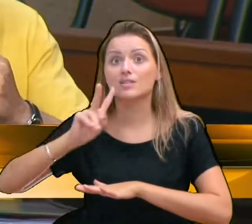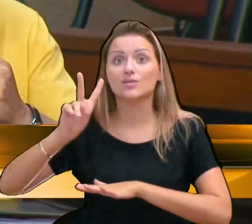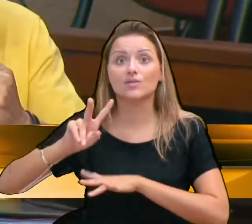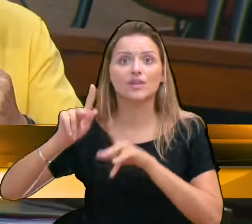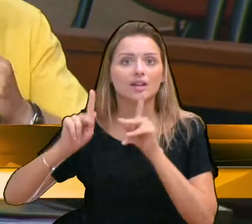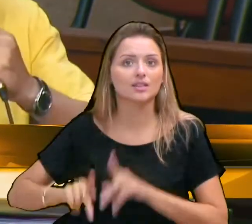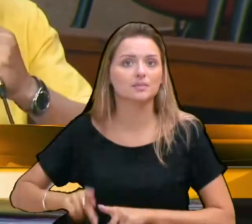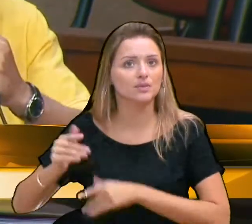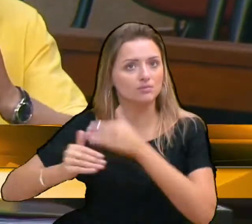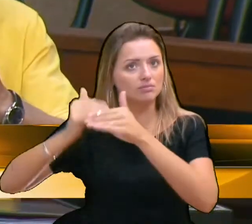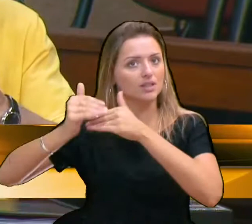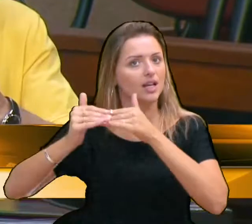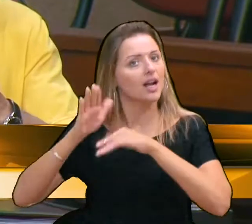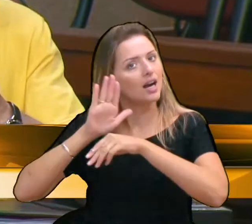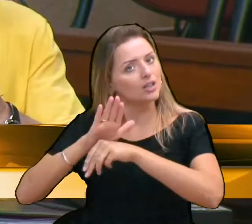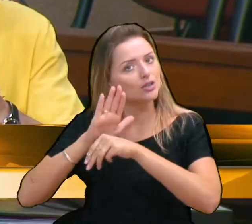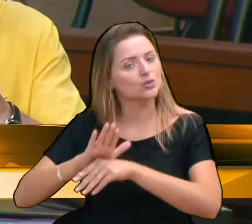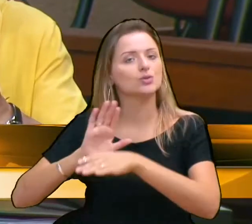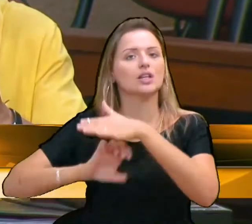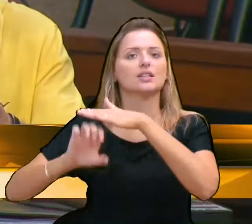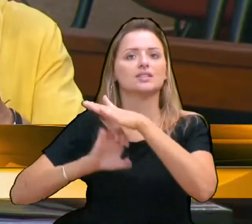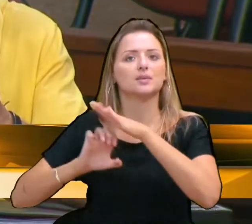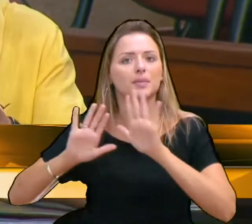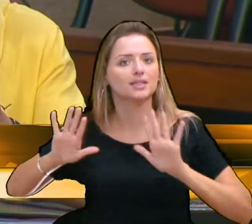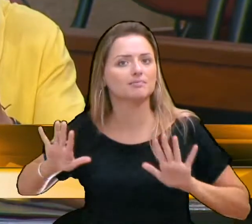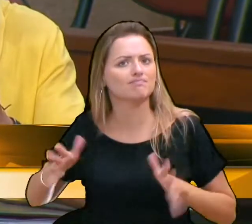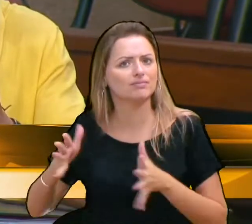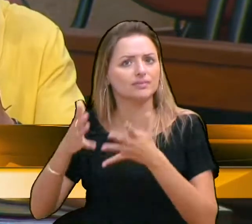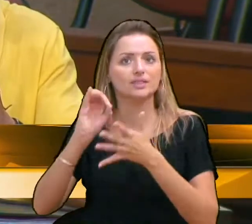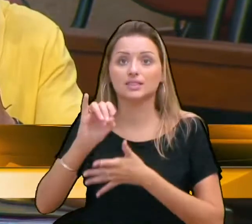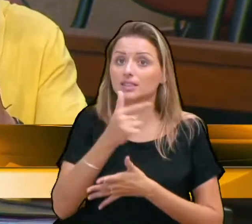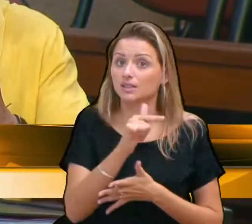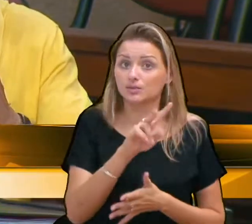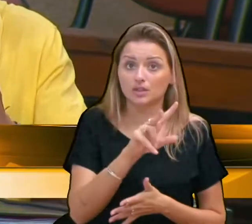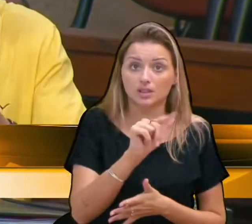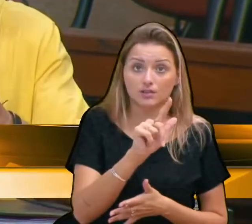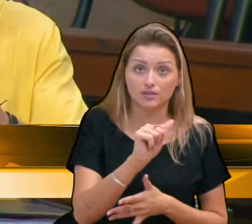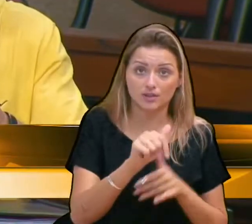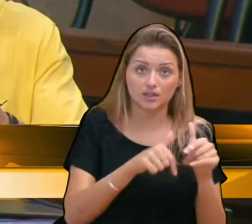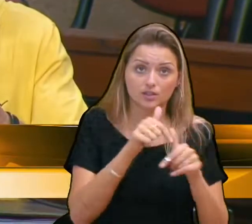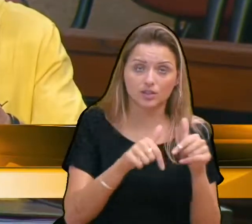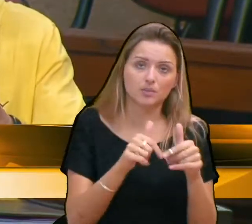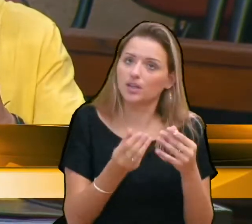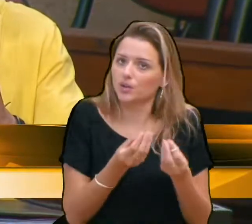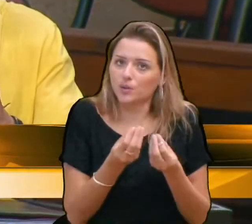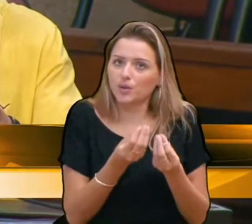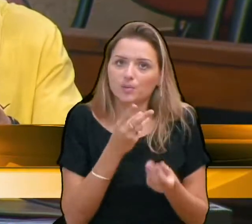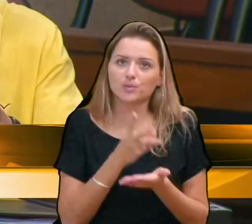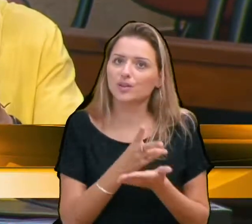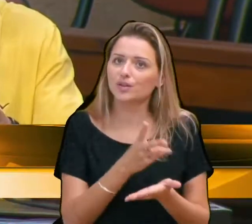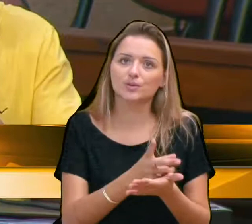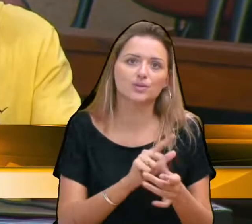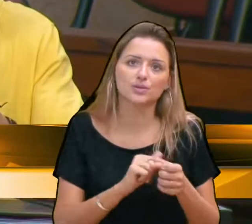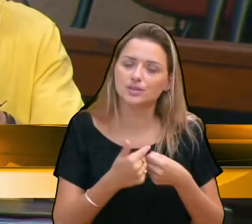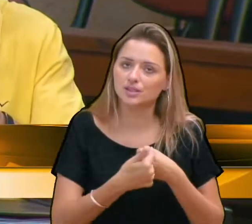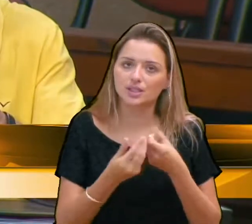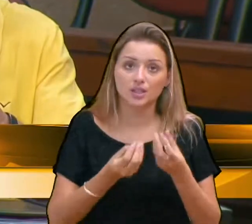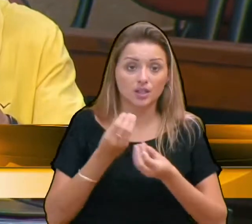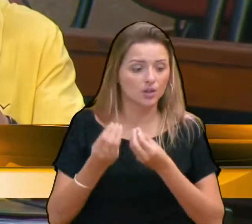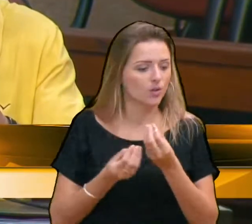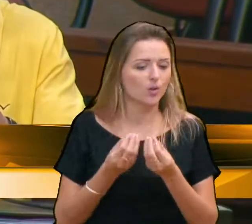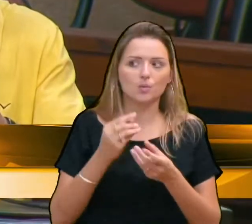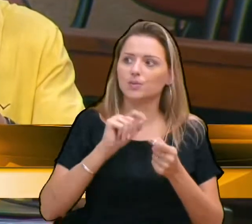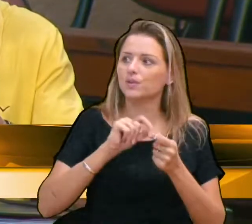pessoas, vamos ajudar as empresas, se não tem emprego, da onde nós vamos manter a nossa cidade, da onde nós vamos